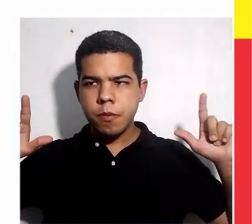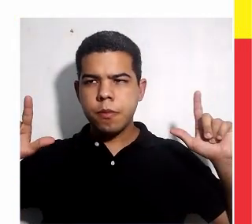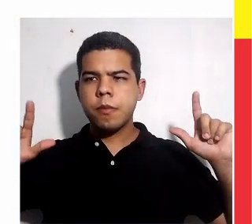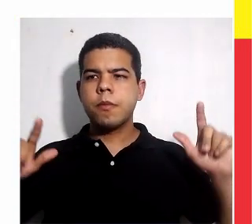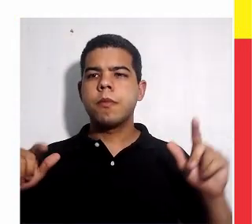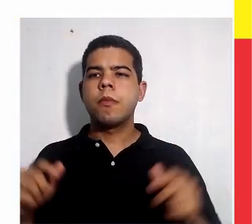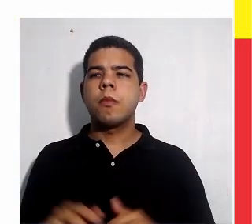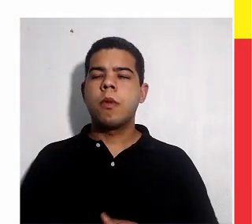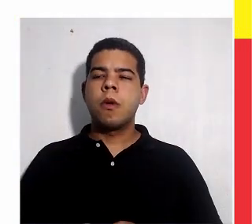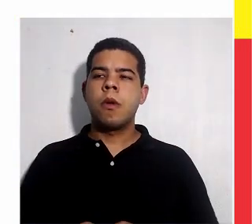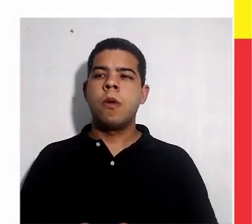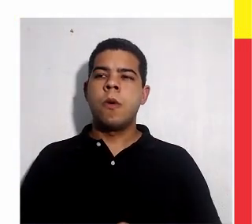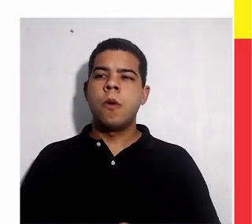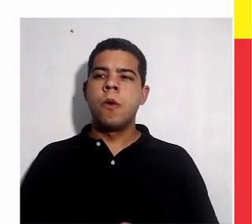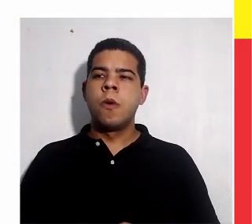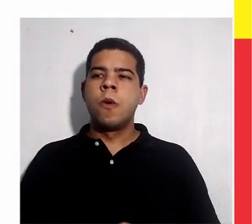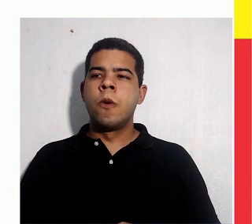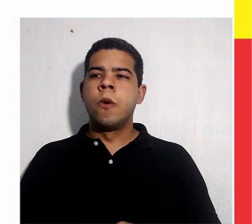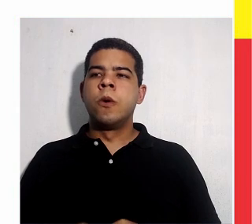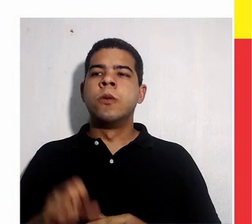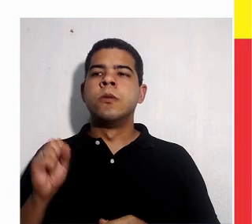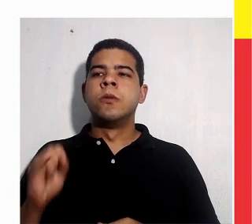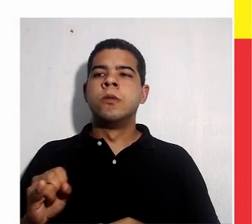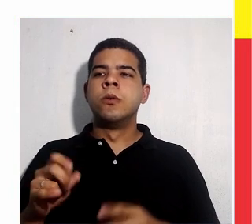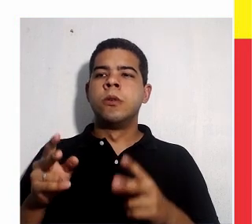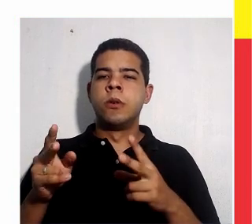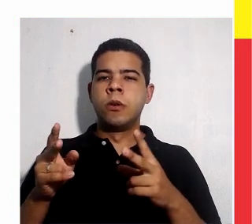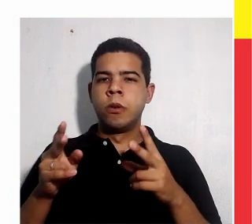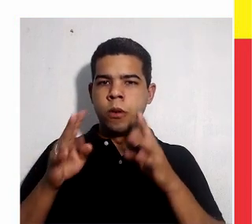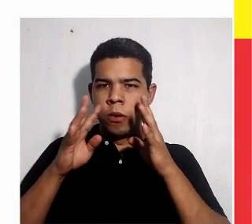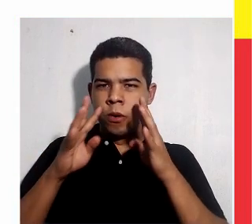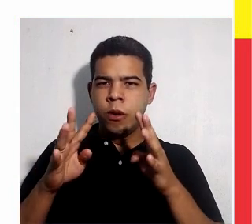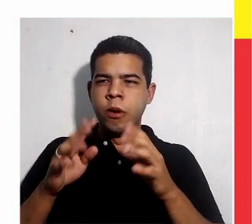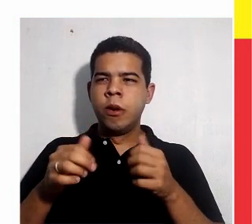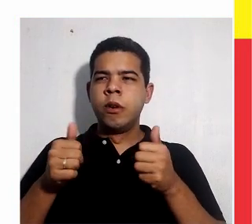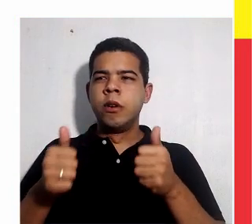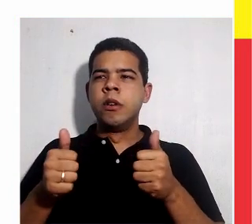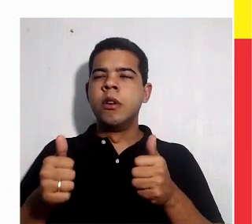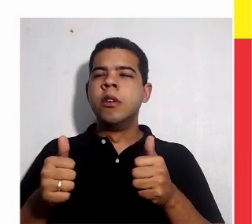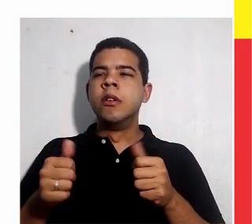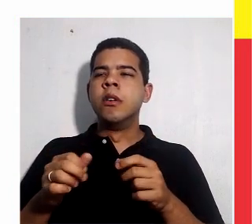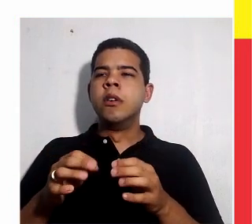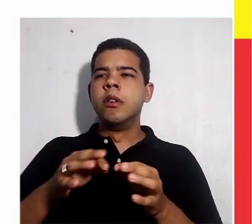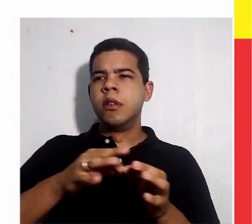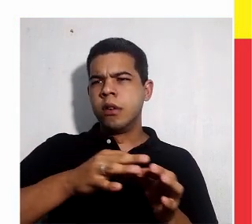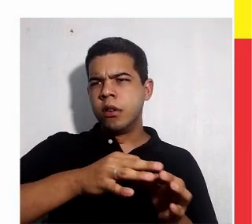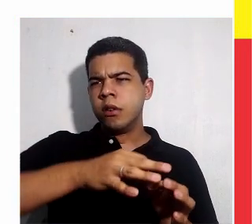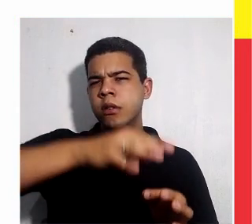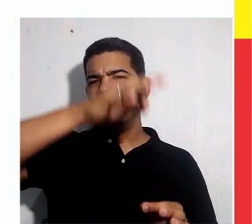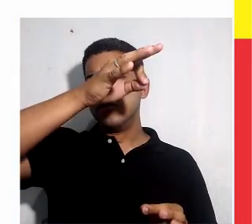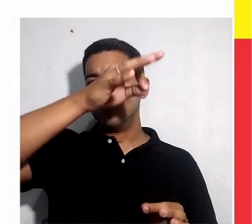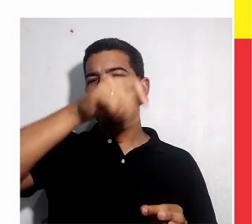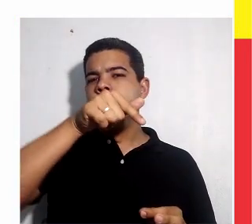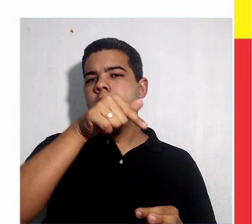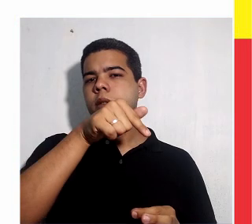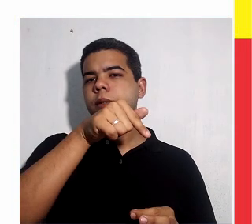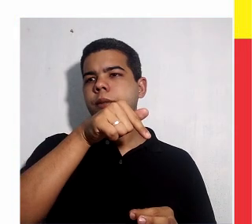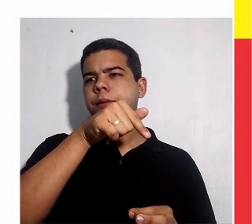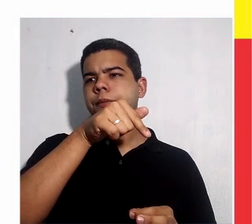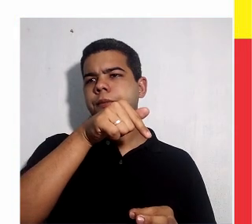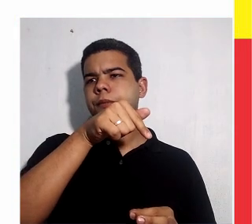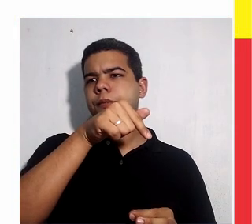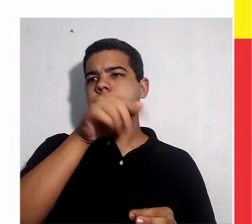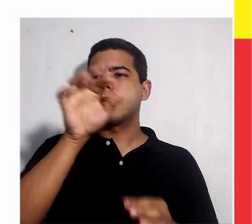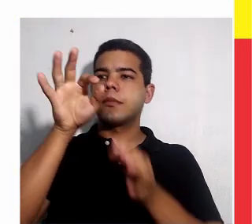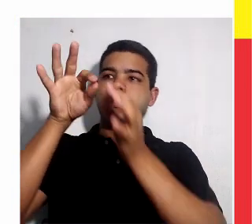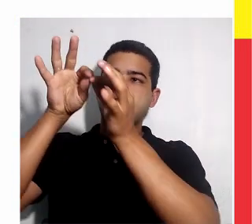triângulo que eu consegui tirar, tá certo? Se observar bem, na vertical tem 7 metros de um lado. Do